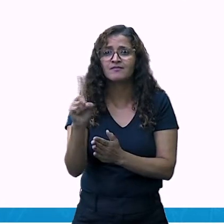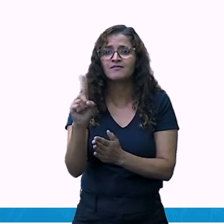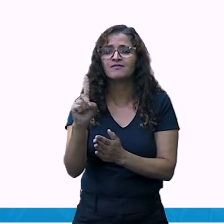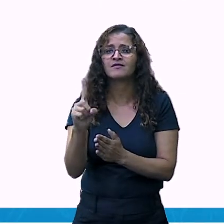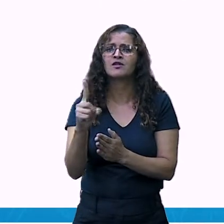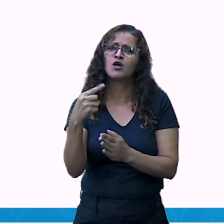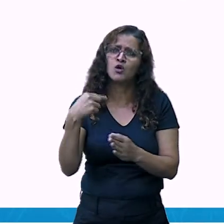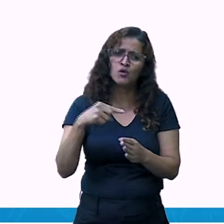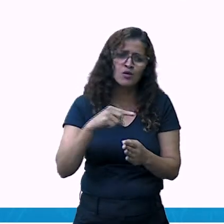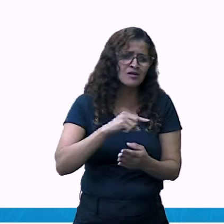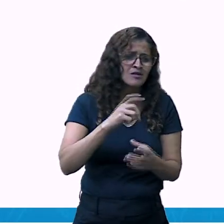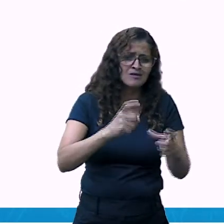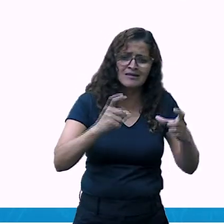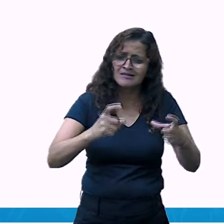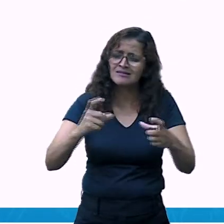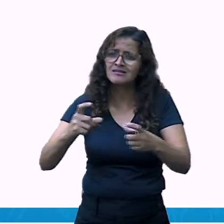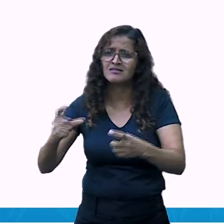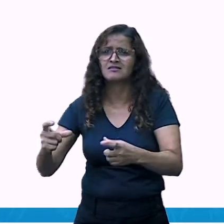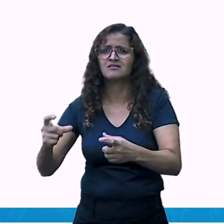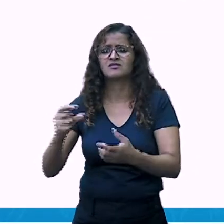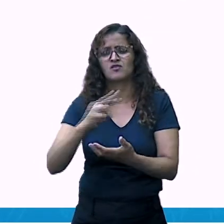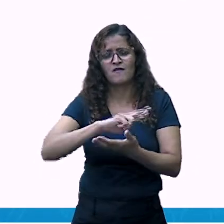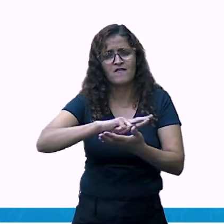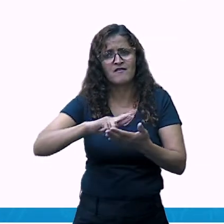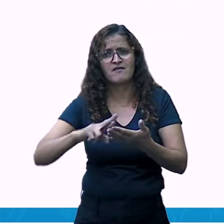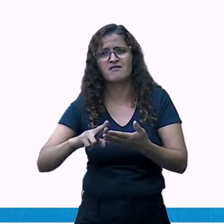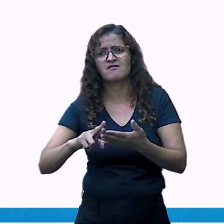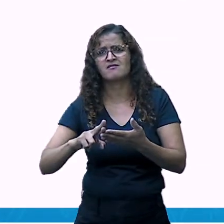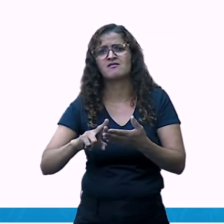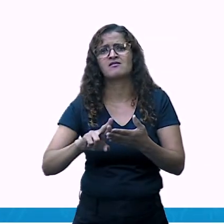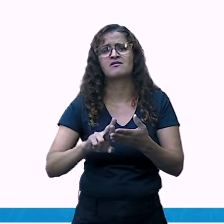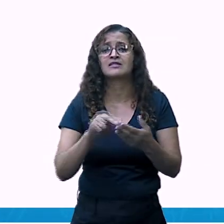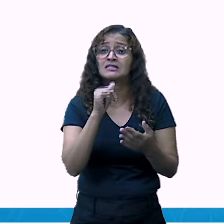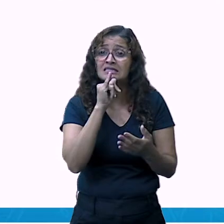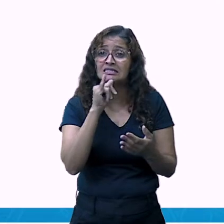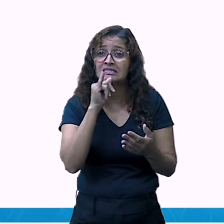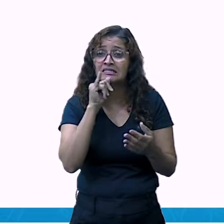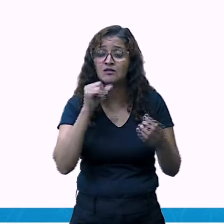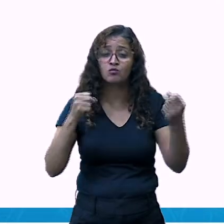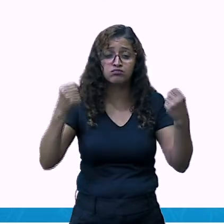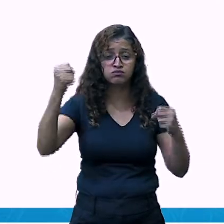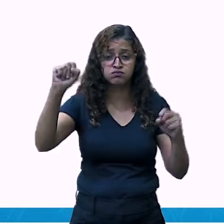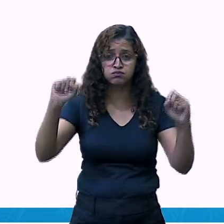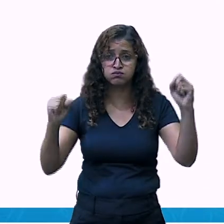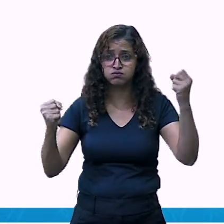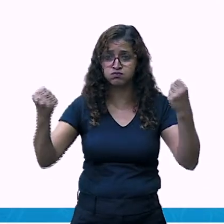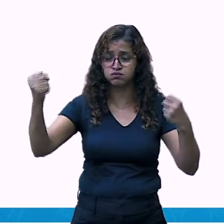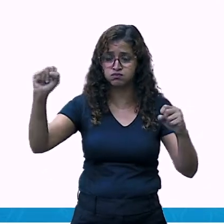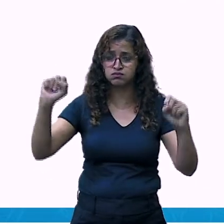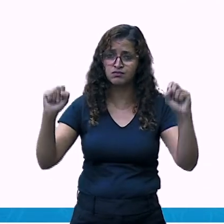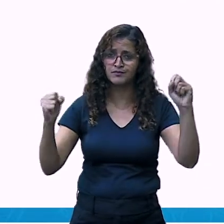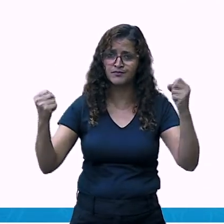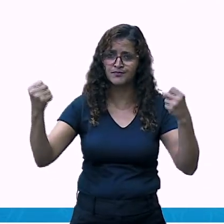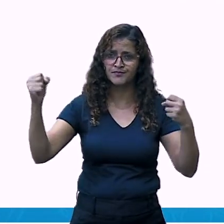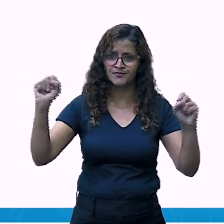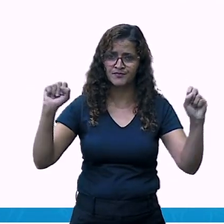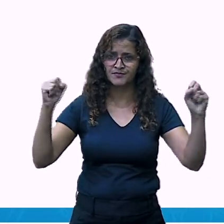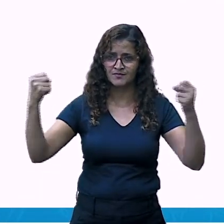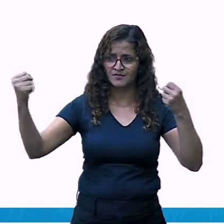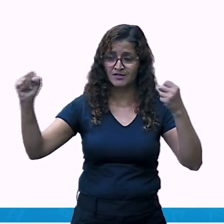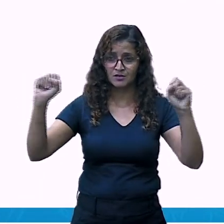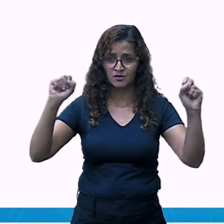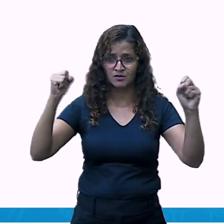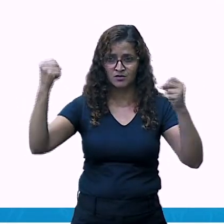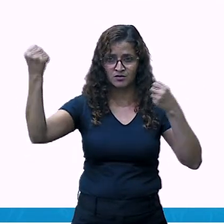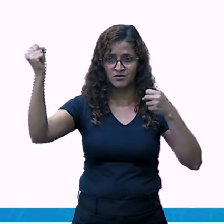nós falamos, nas indústrias, na alimentação, não é só isso não. Então, se você prestou atenção